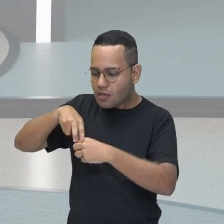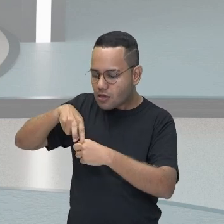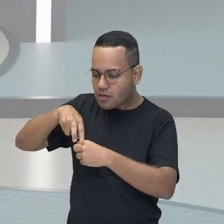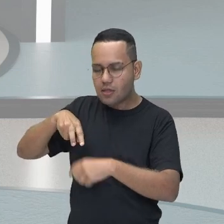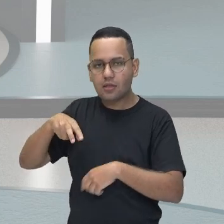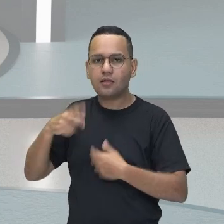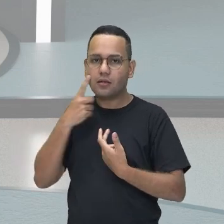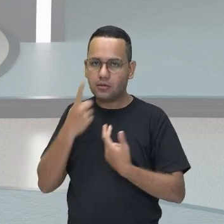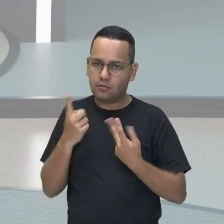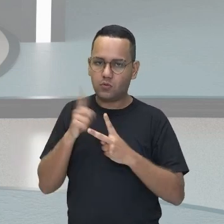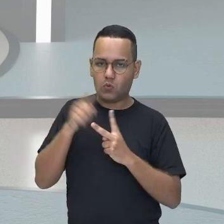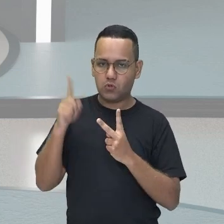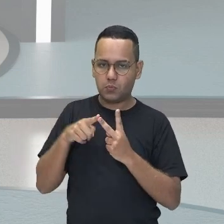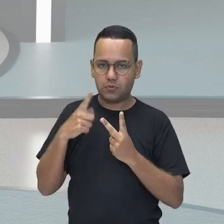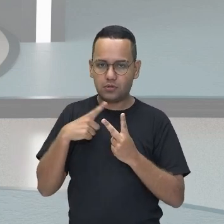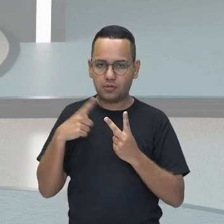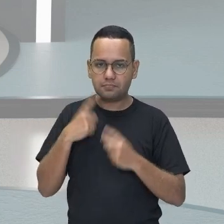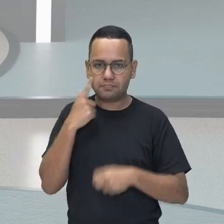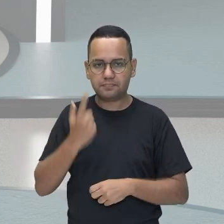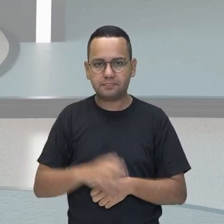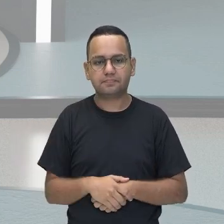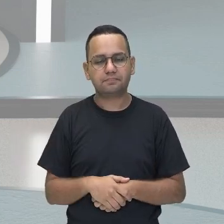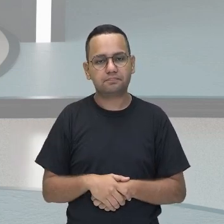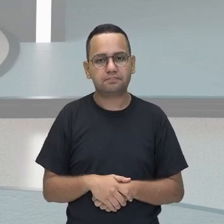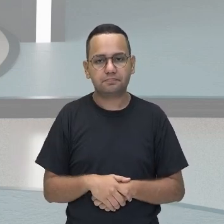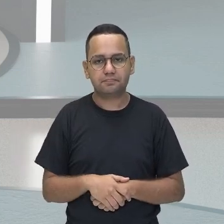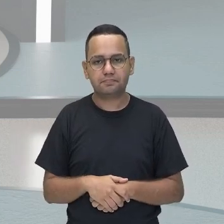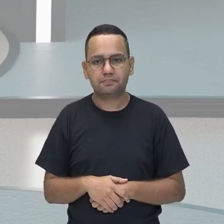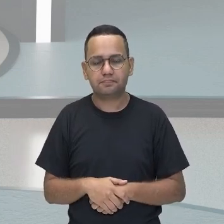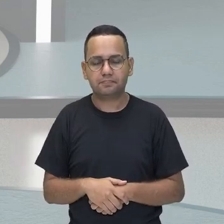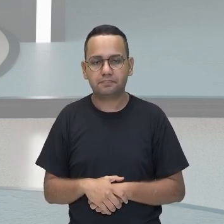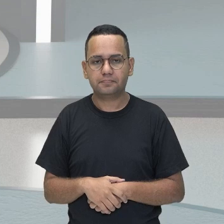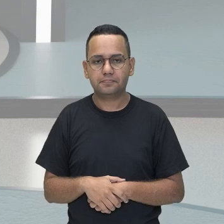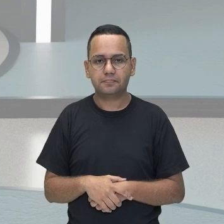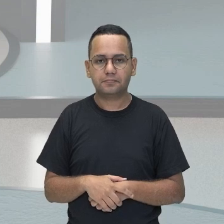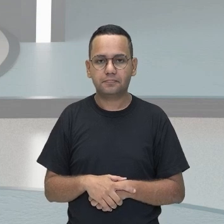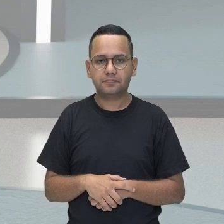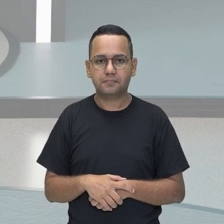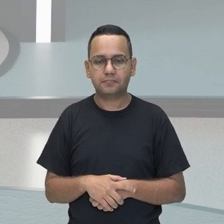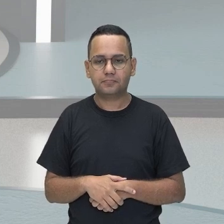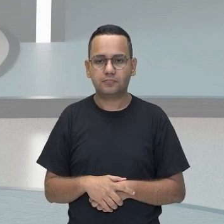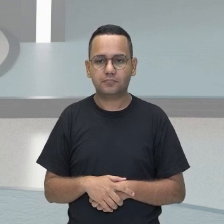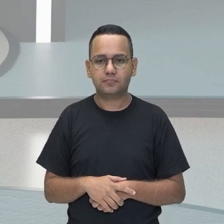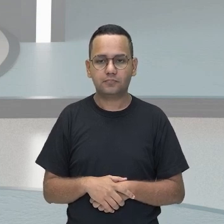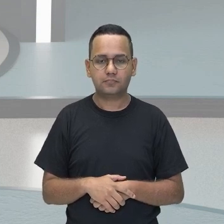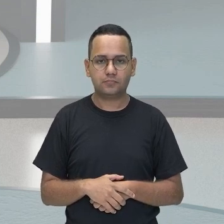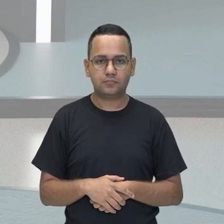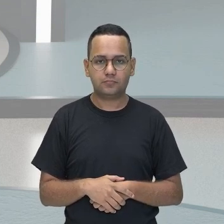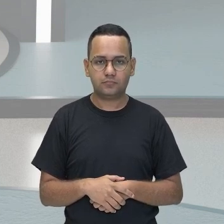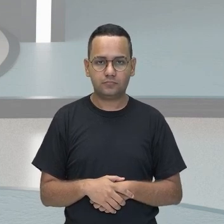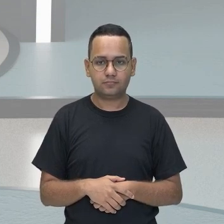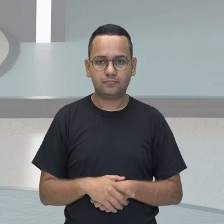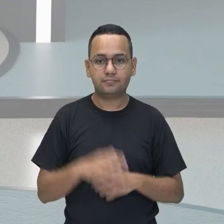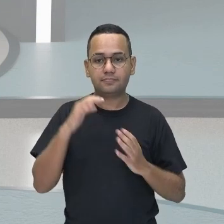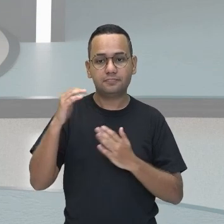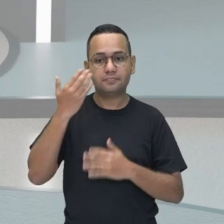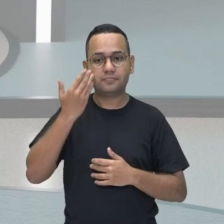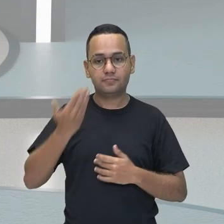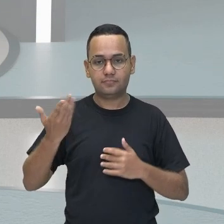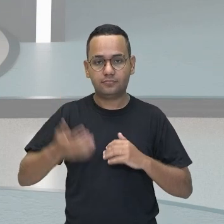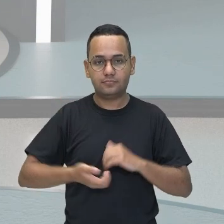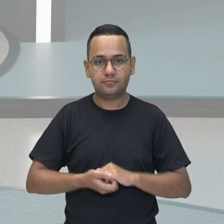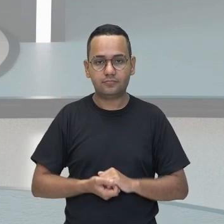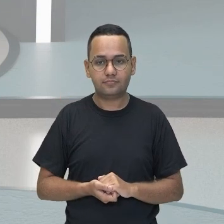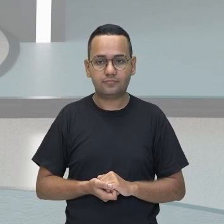aparecer no joelho. A gente viu também, olha só, sobre os joelhos ainda, ok? A imagem começa